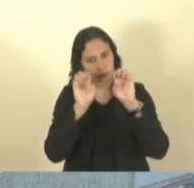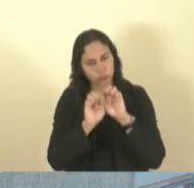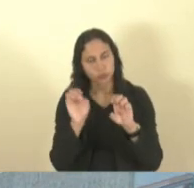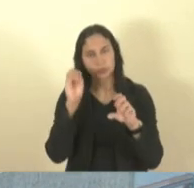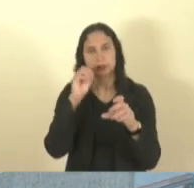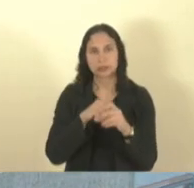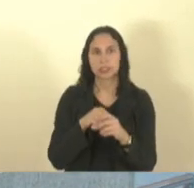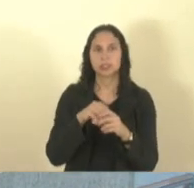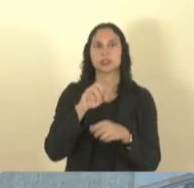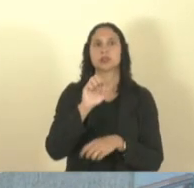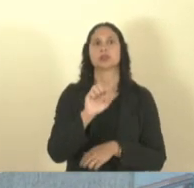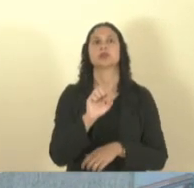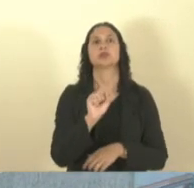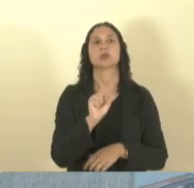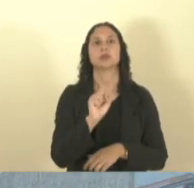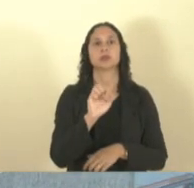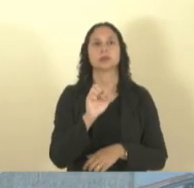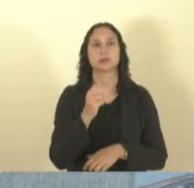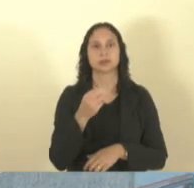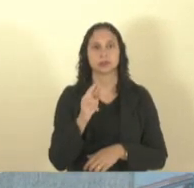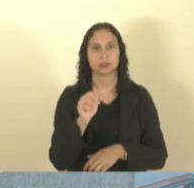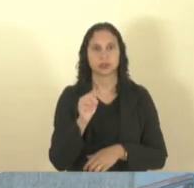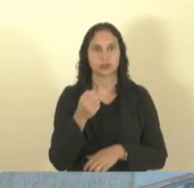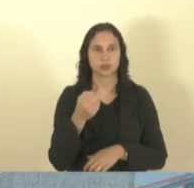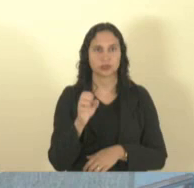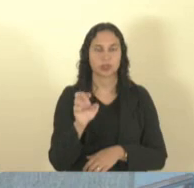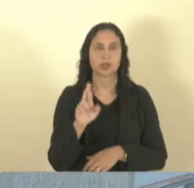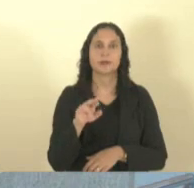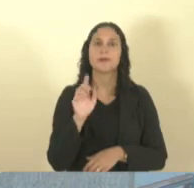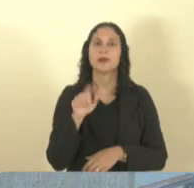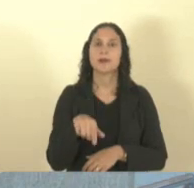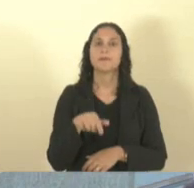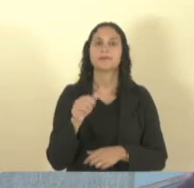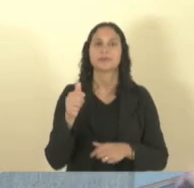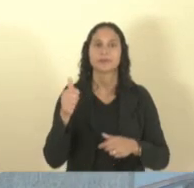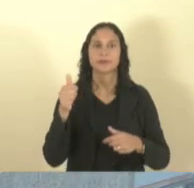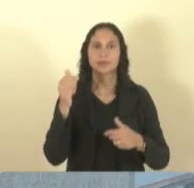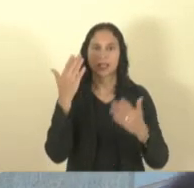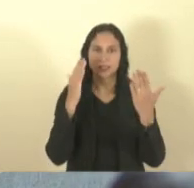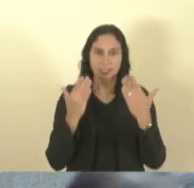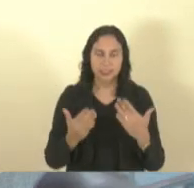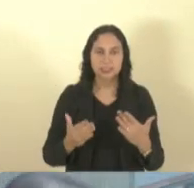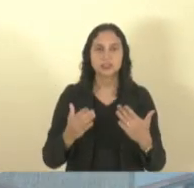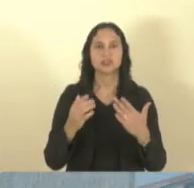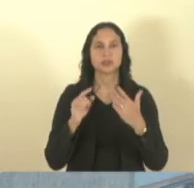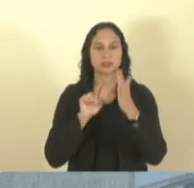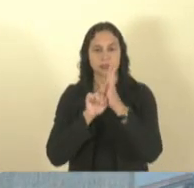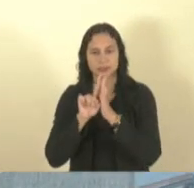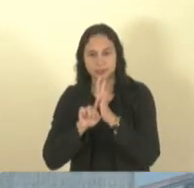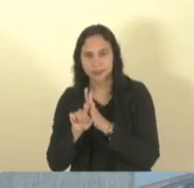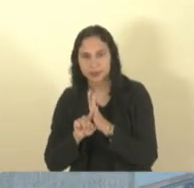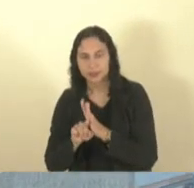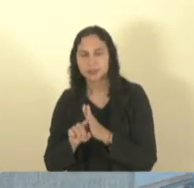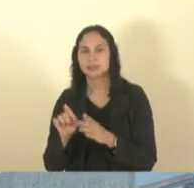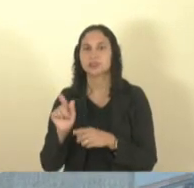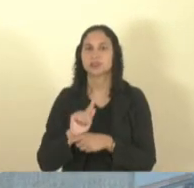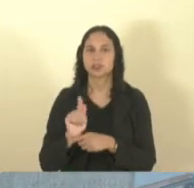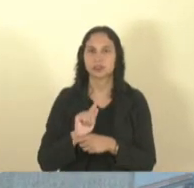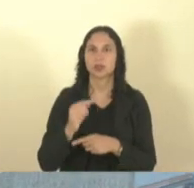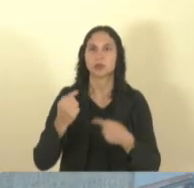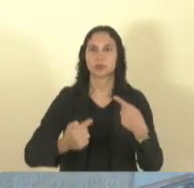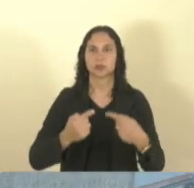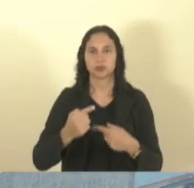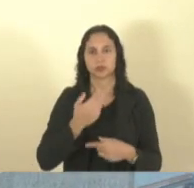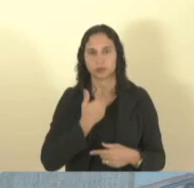que são carreiras transversais, como analista, analista do Executivo, nós na carreira de especialistas em políticas públicas de gestão governamental,